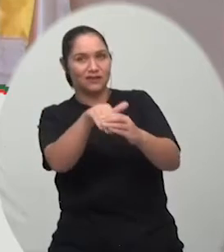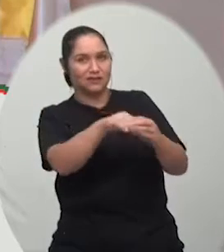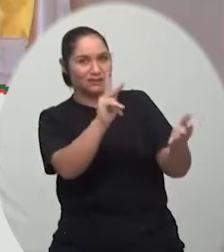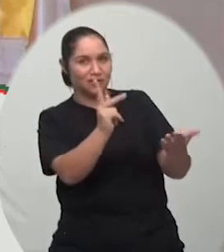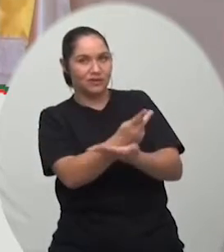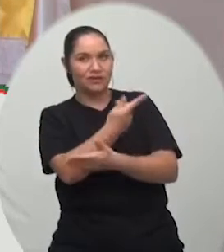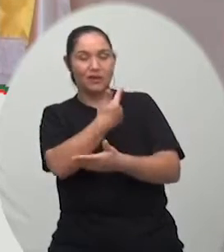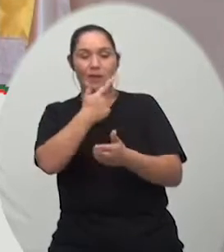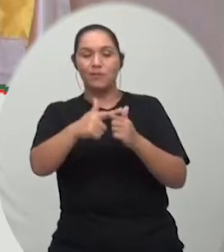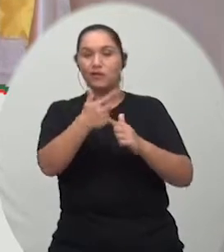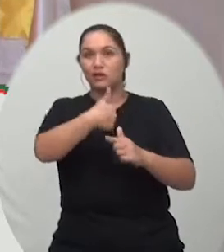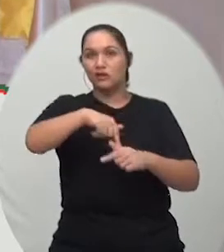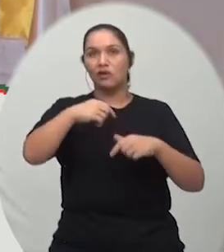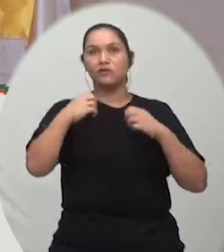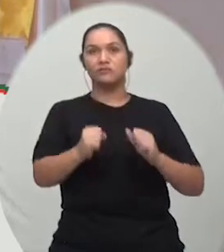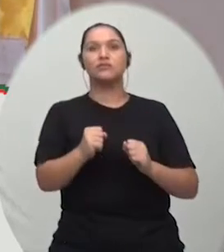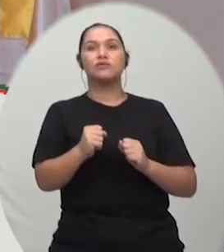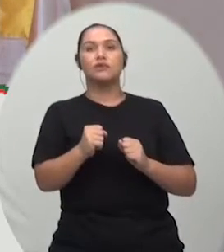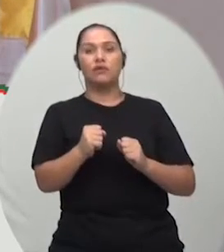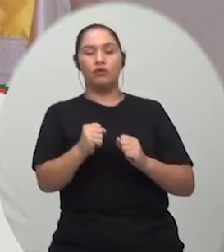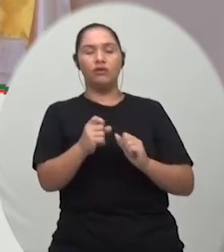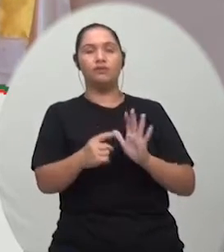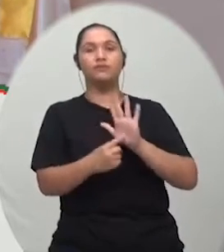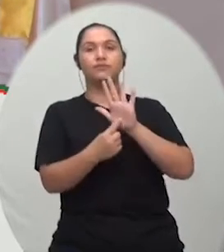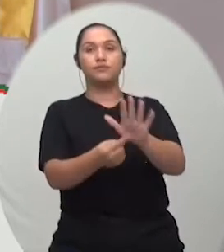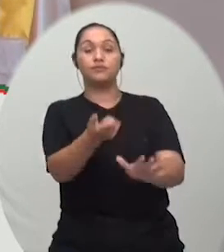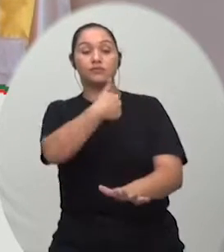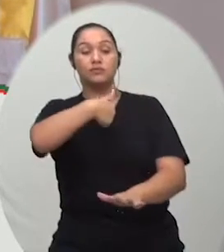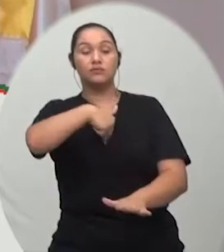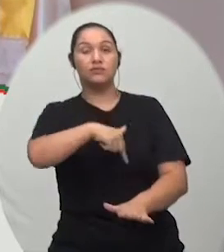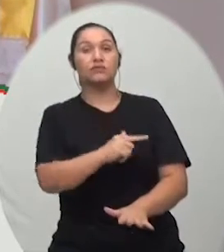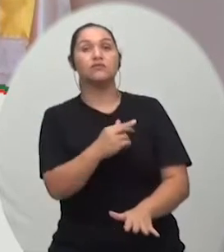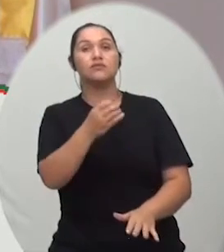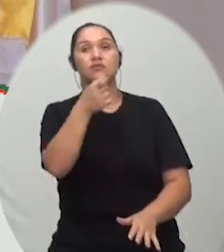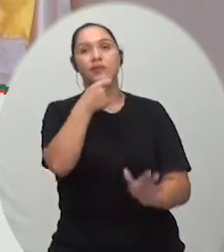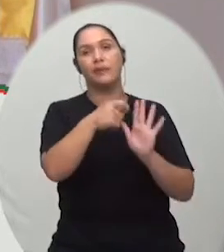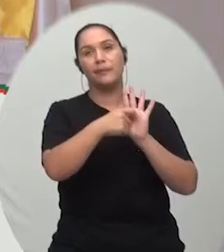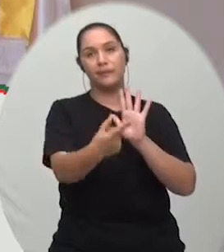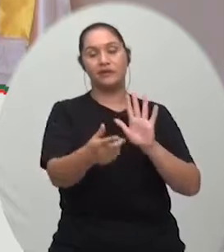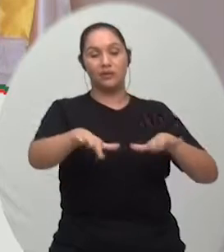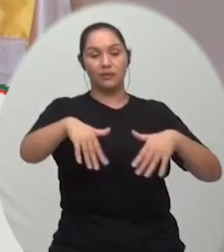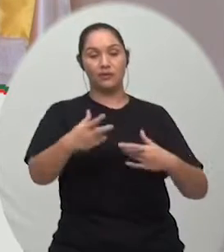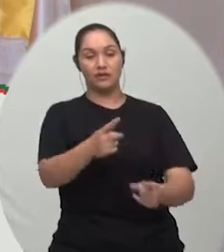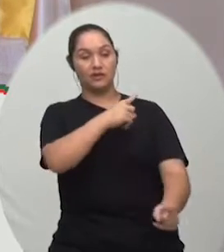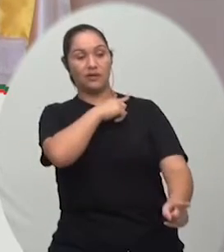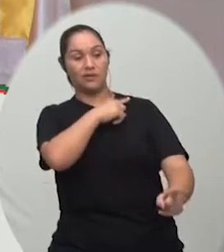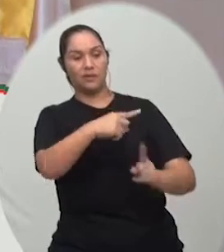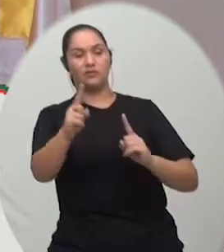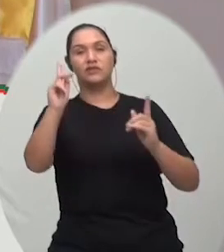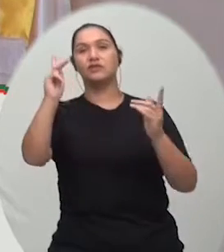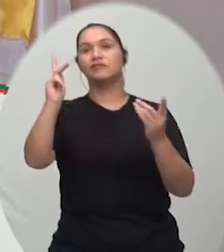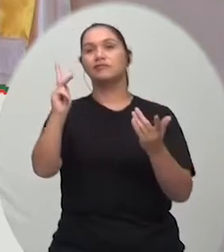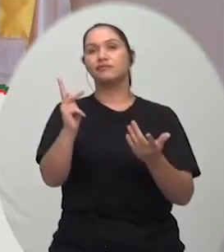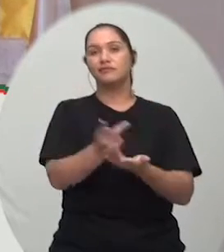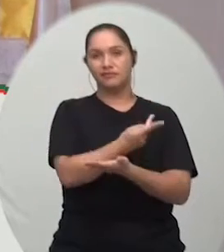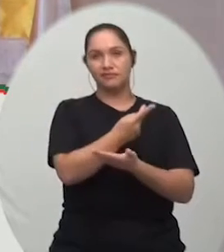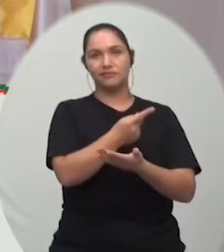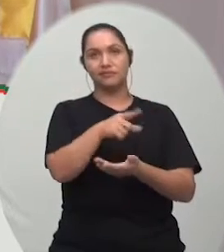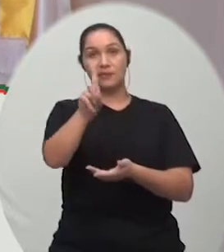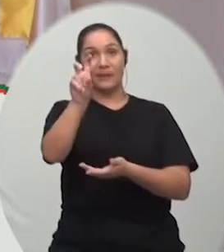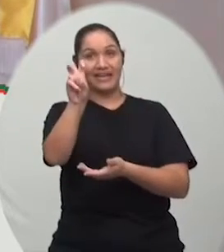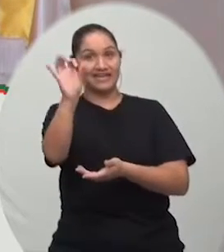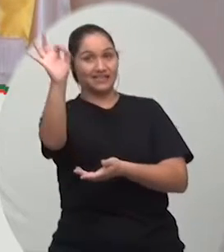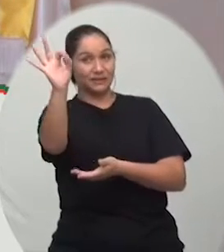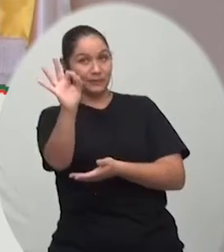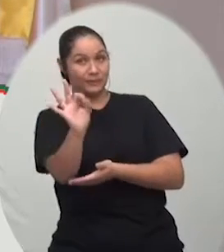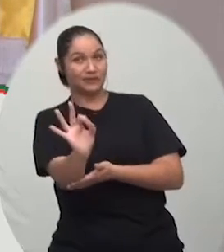pressão, para que o veto efetivamente se realize. Para que o 15%